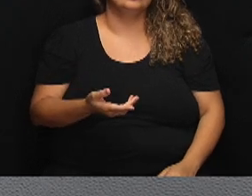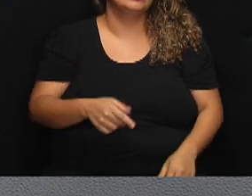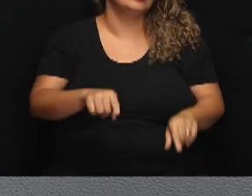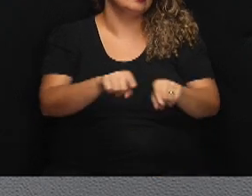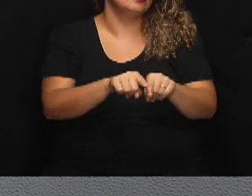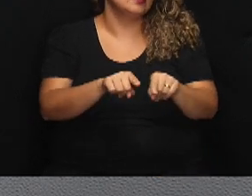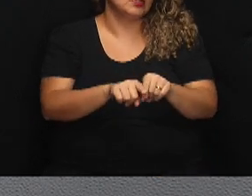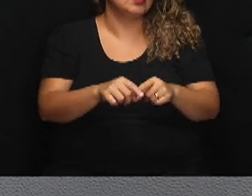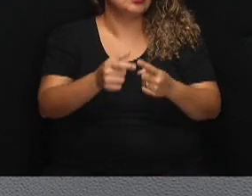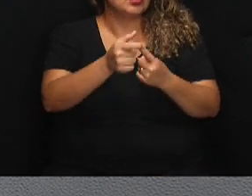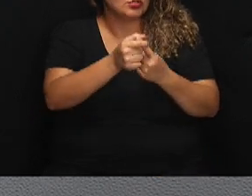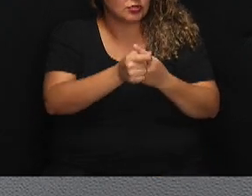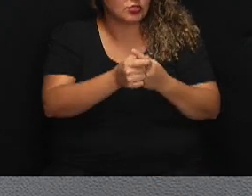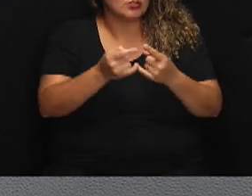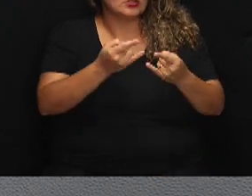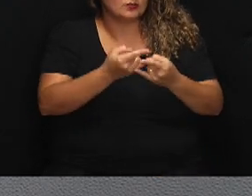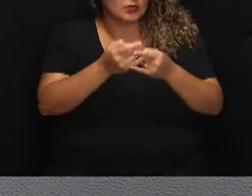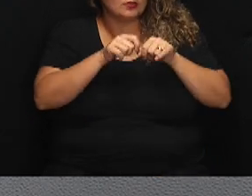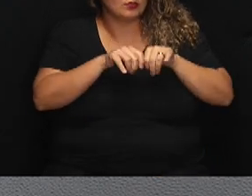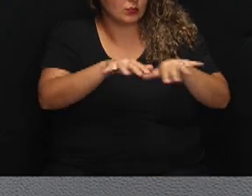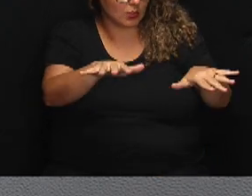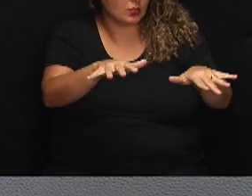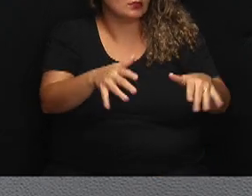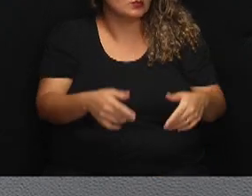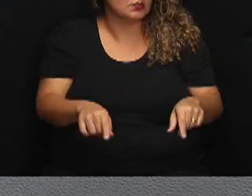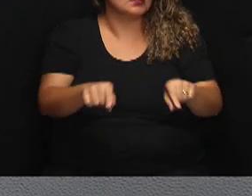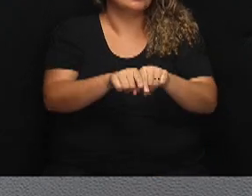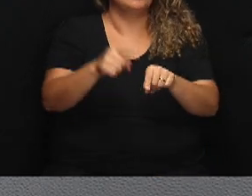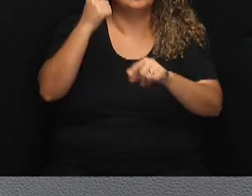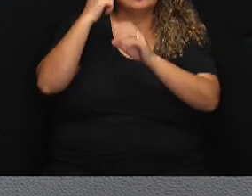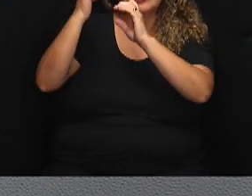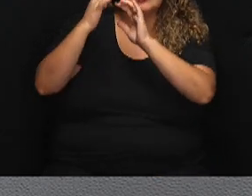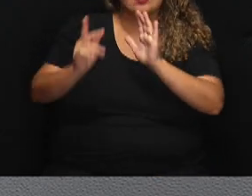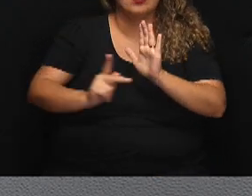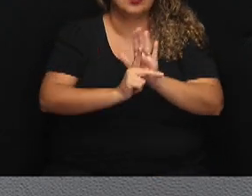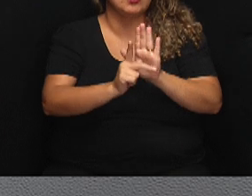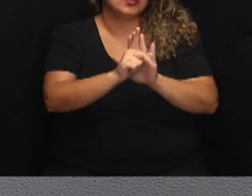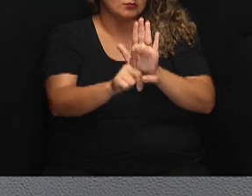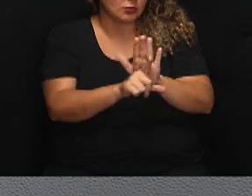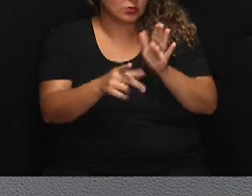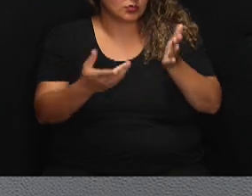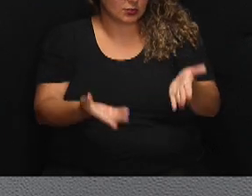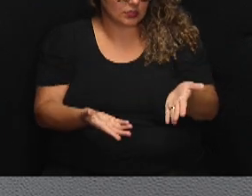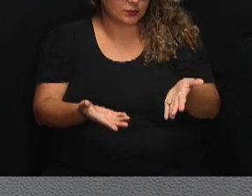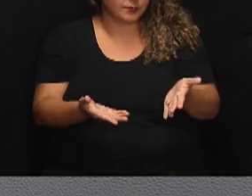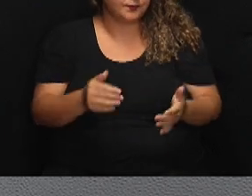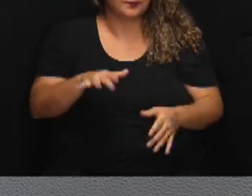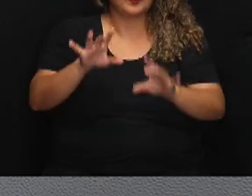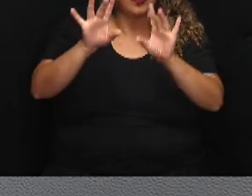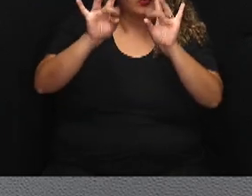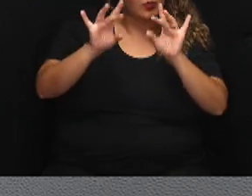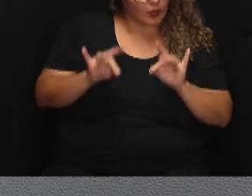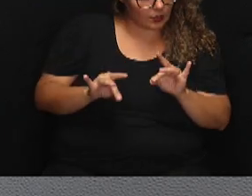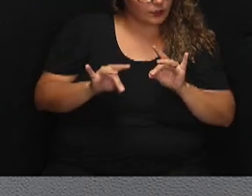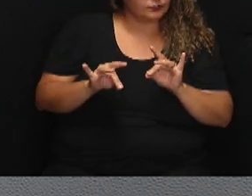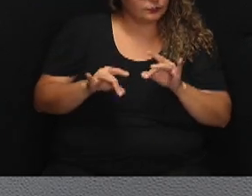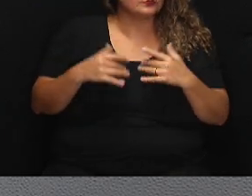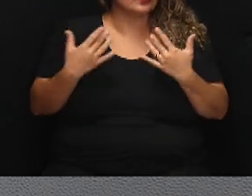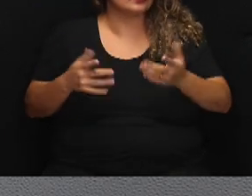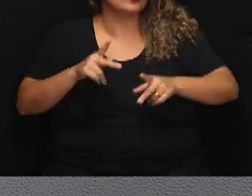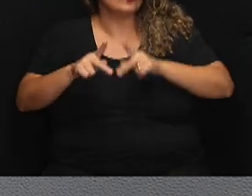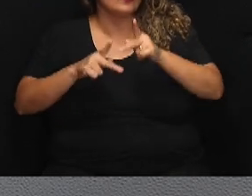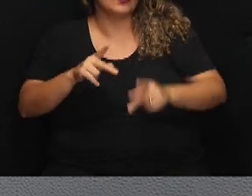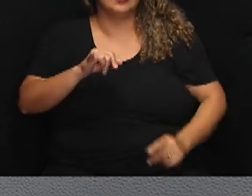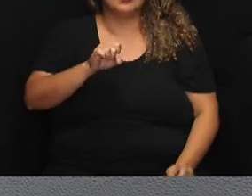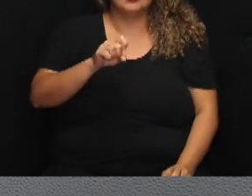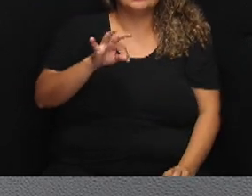de preservativos e também que a gente possa pensar projetos de leis para mais específicos. Então, para a população que tem ST,